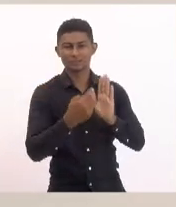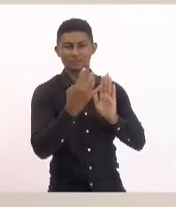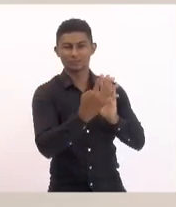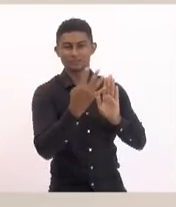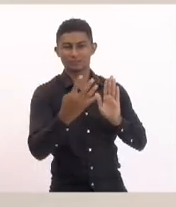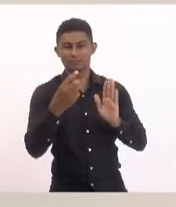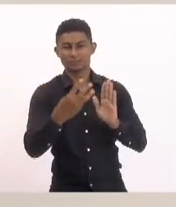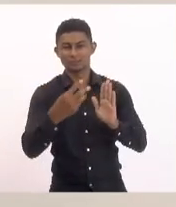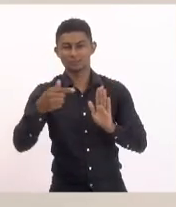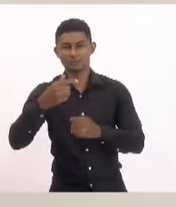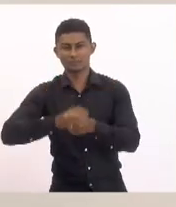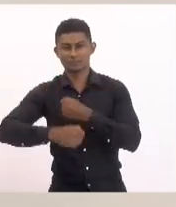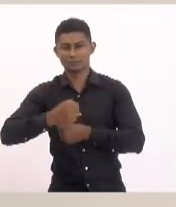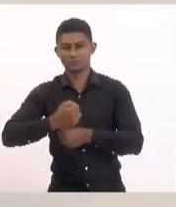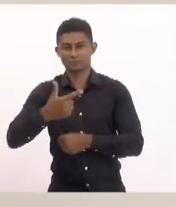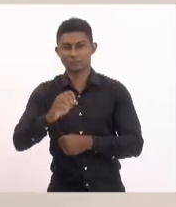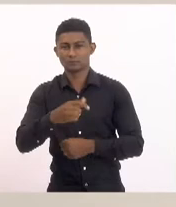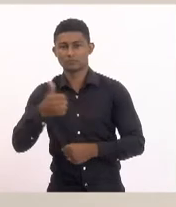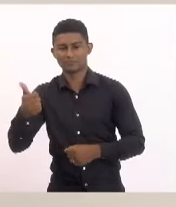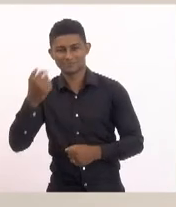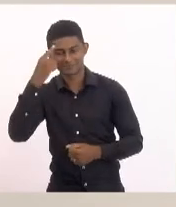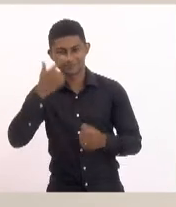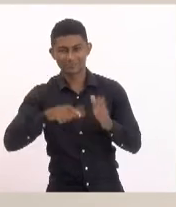4437/2021, que altera a lei número